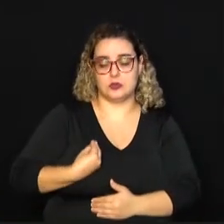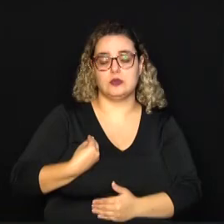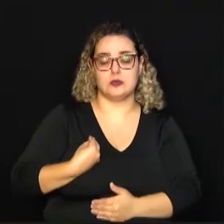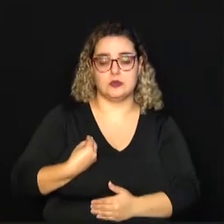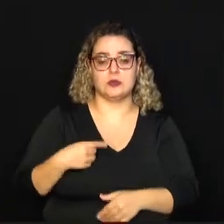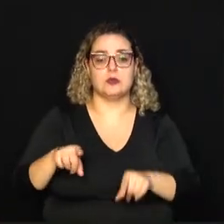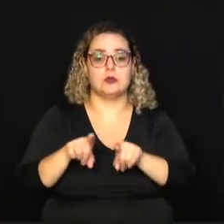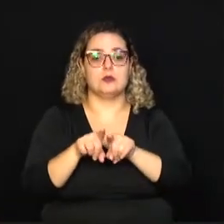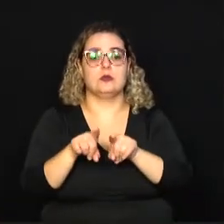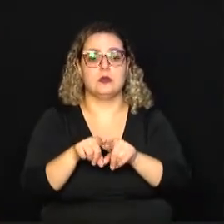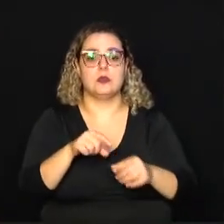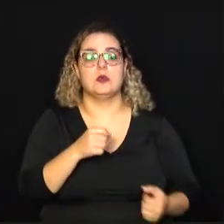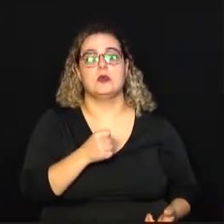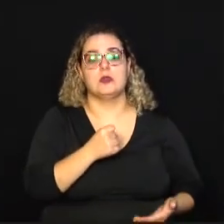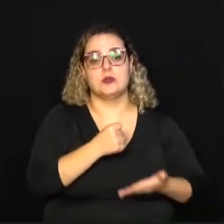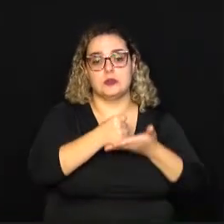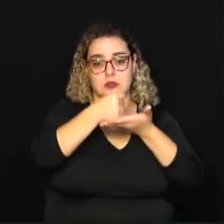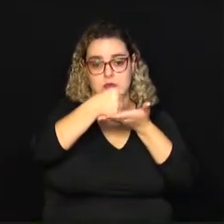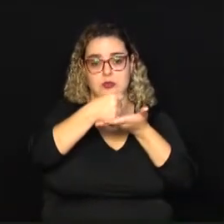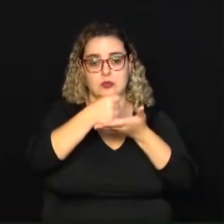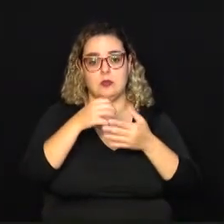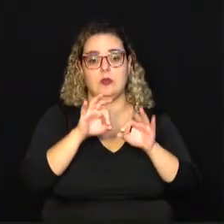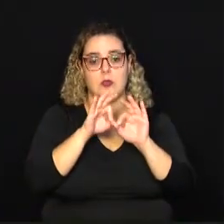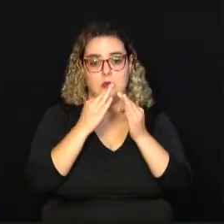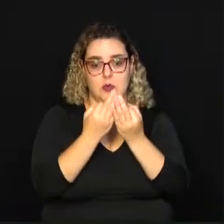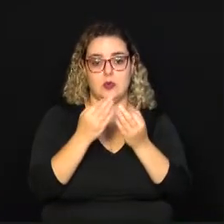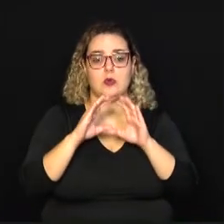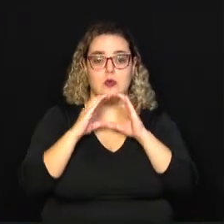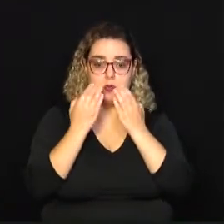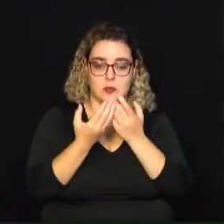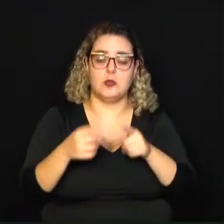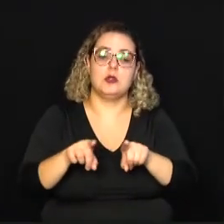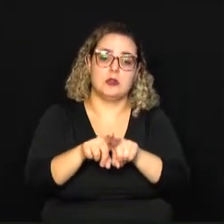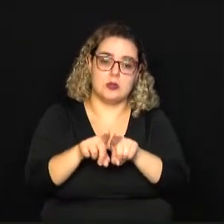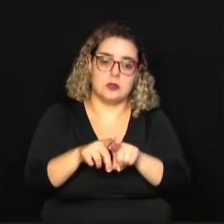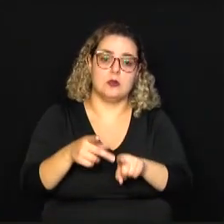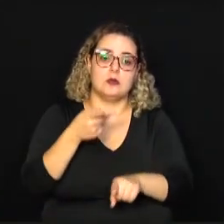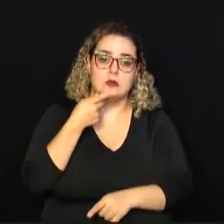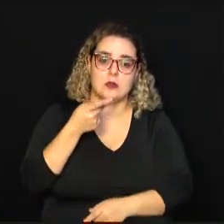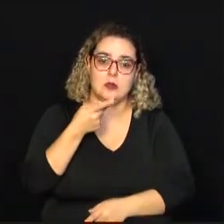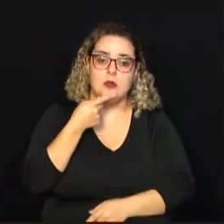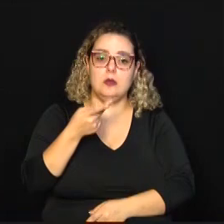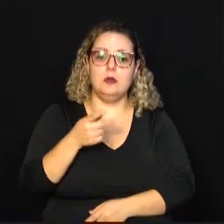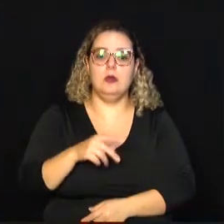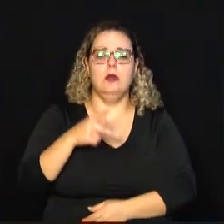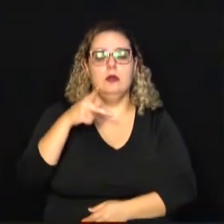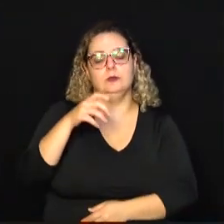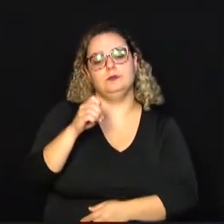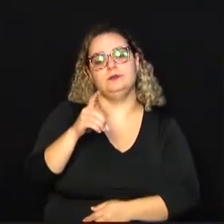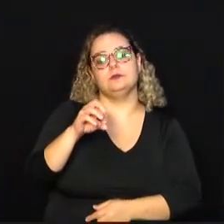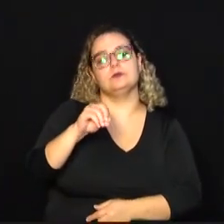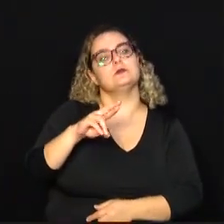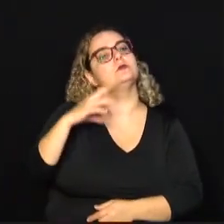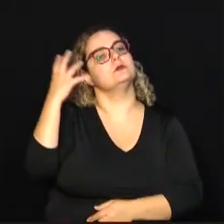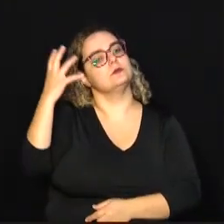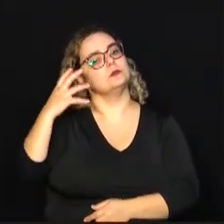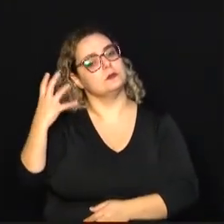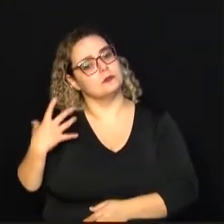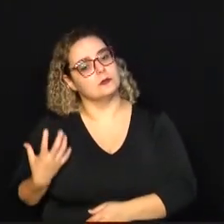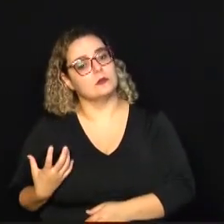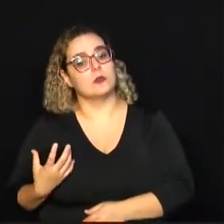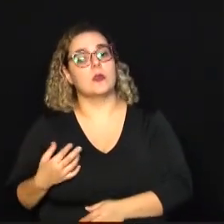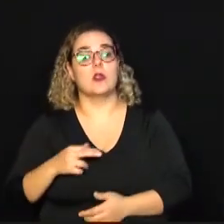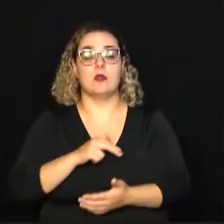ações de suporte às famílias e comunidades. Como já foi dito pelo Pedro, pela Guida, muitas famílias